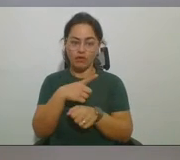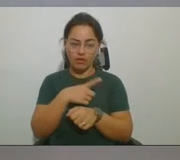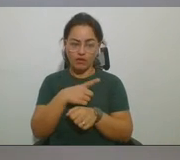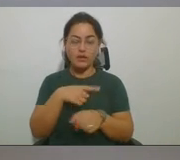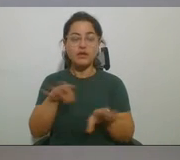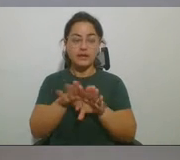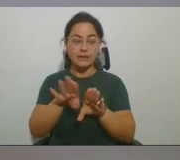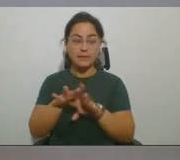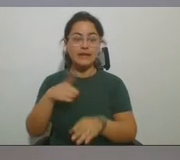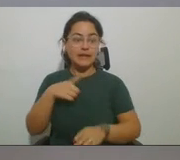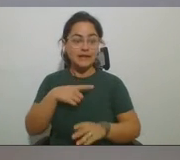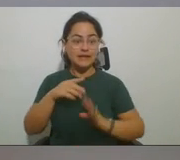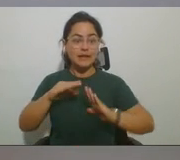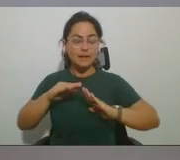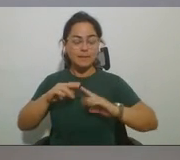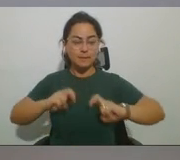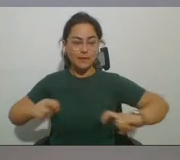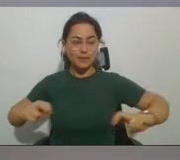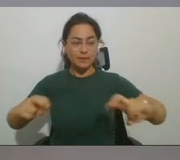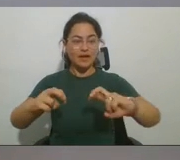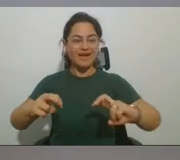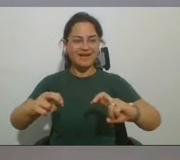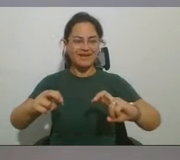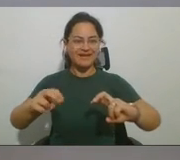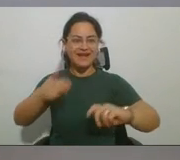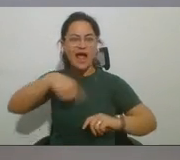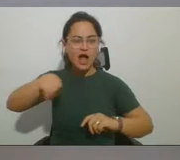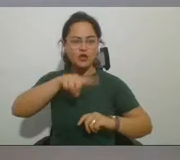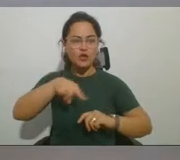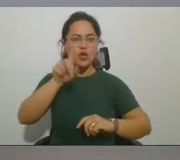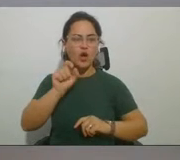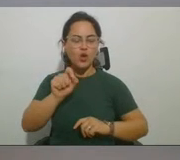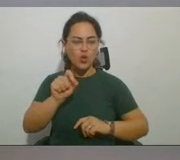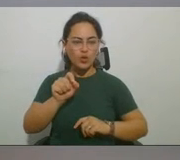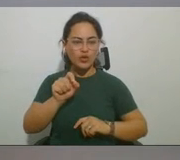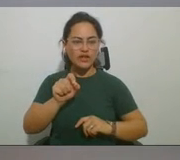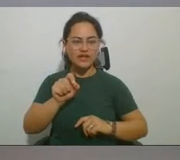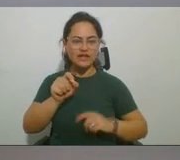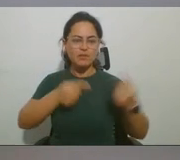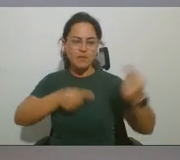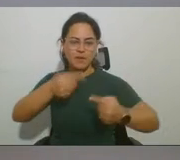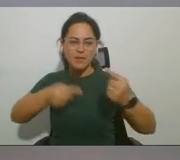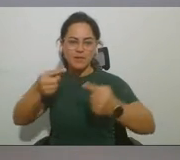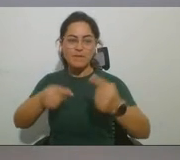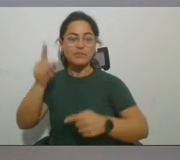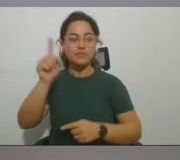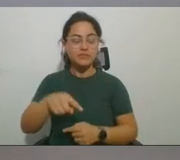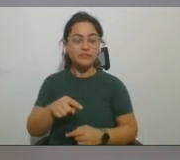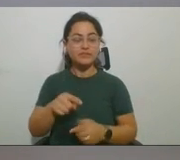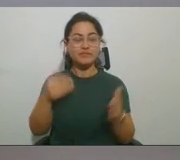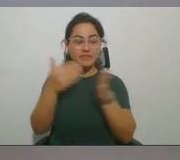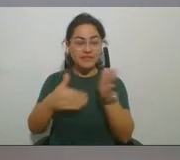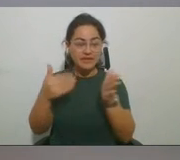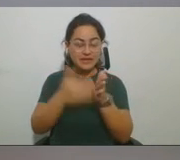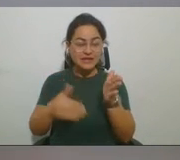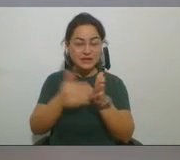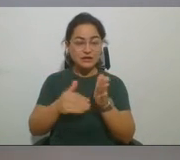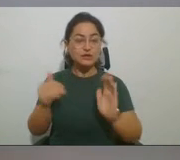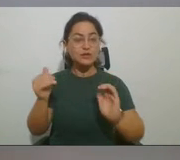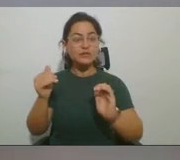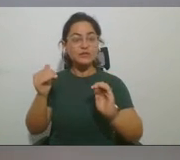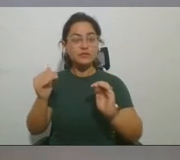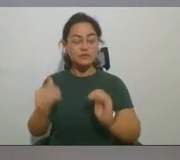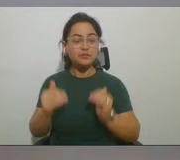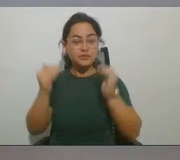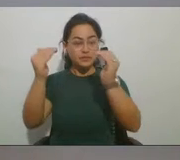primeira mesa redonda, a mesa que é intitulada Desafios do Ensino Superior e Suas Intersecções com os Movimentos Sociais.